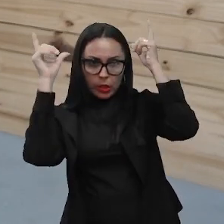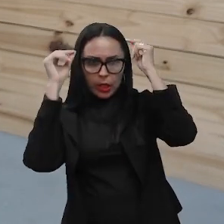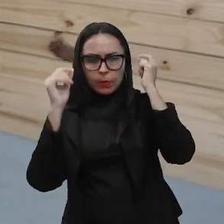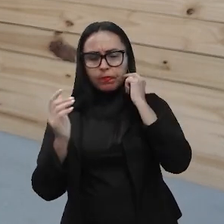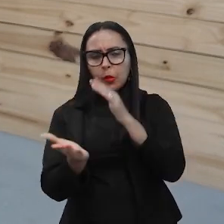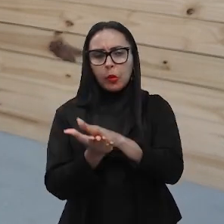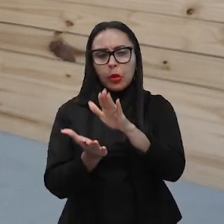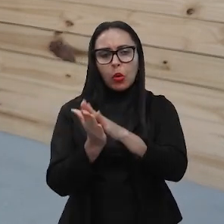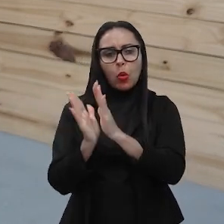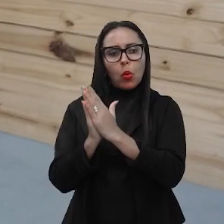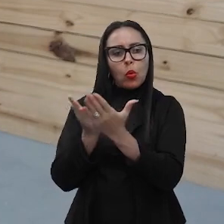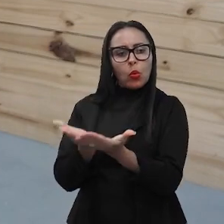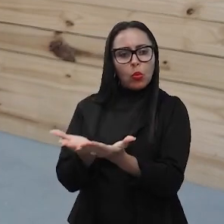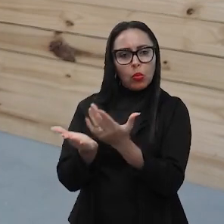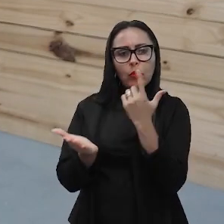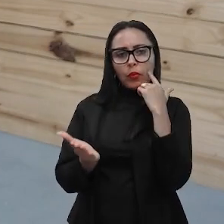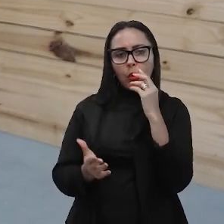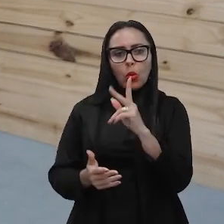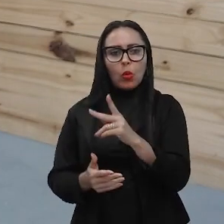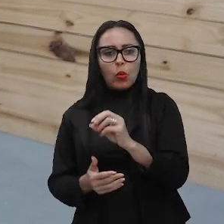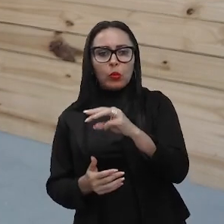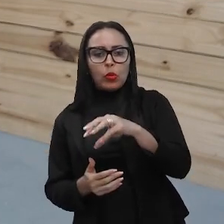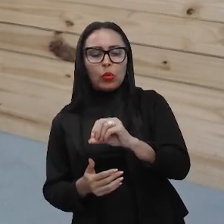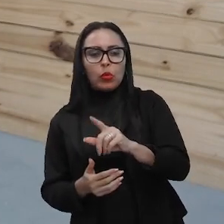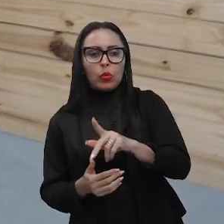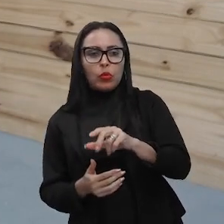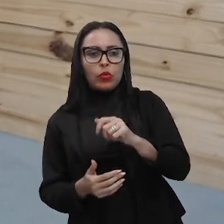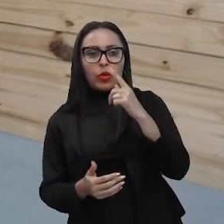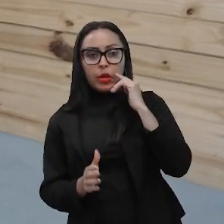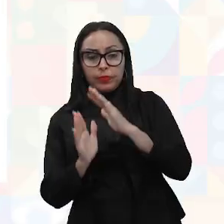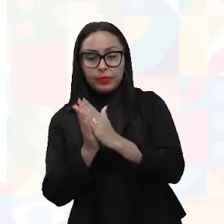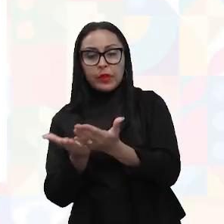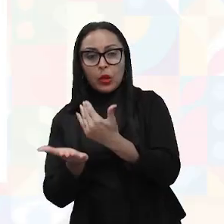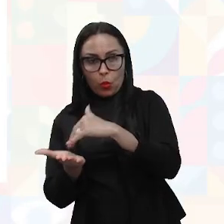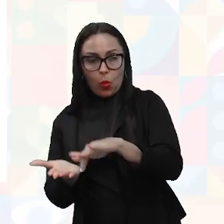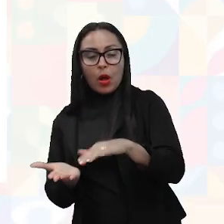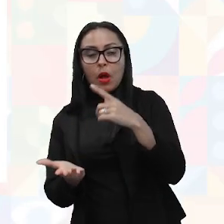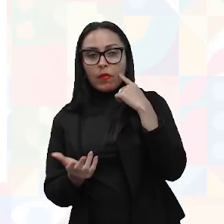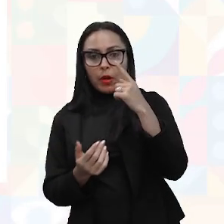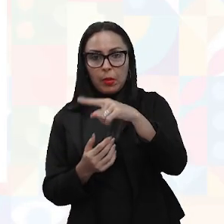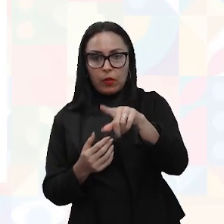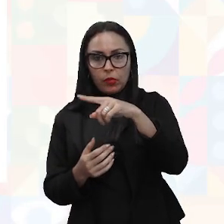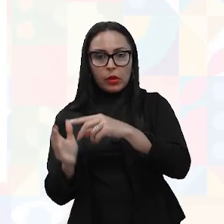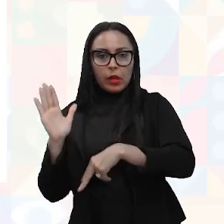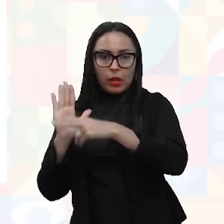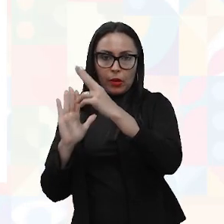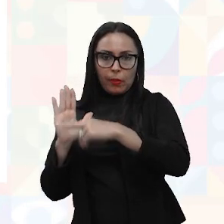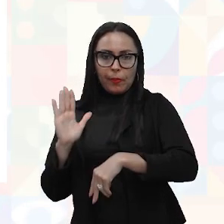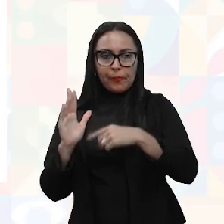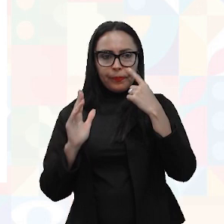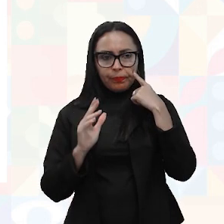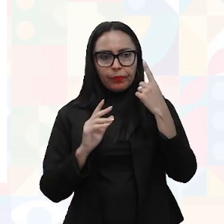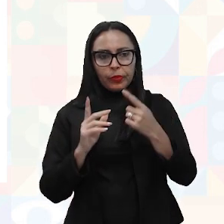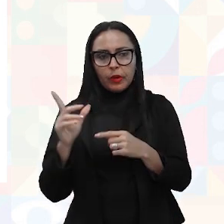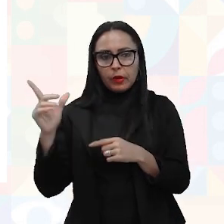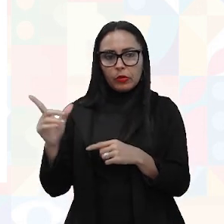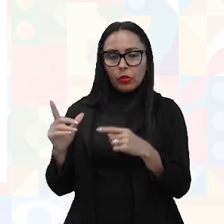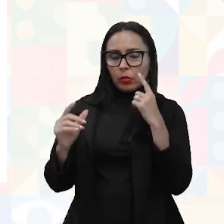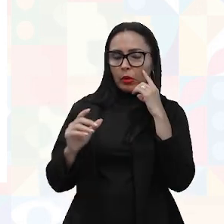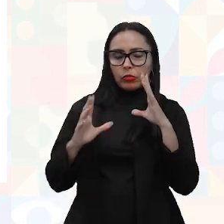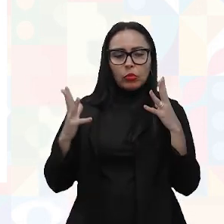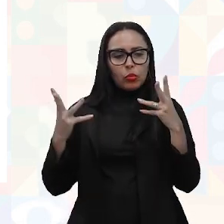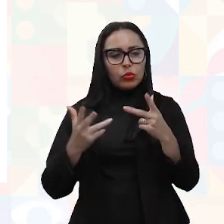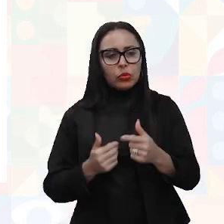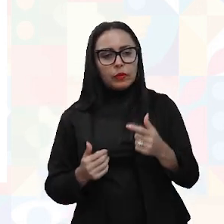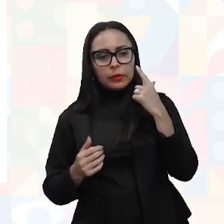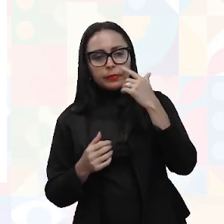livro Homo Ludens, e está lá no AVA. Vou disponibilizar ele no AVA, no qual ele coloca o jogo, não somente o game, mas todos os